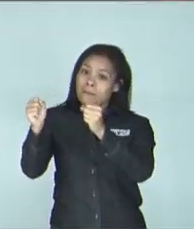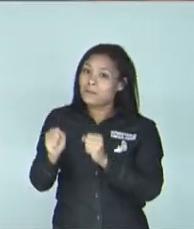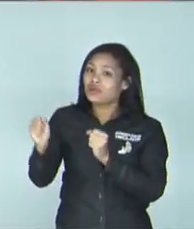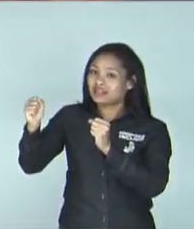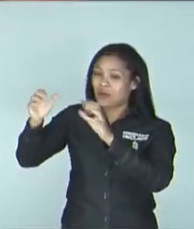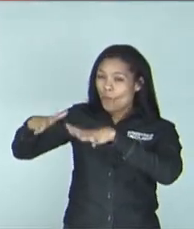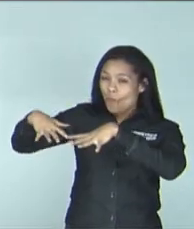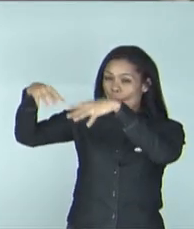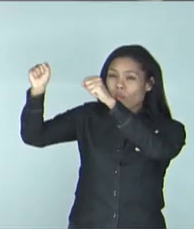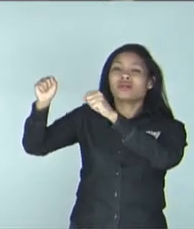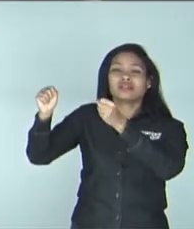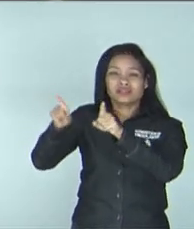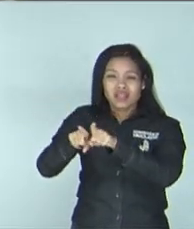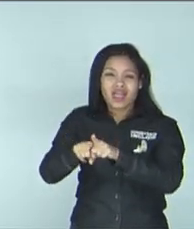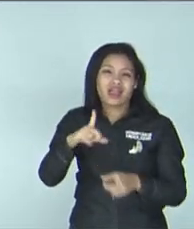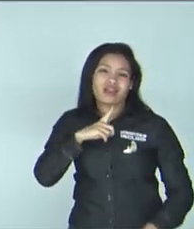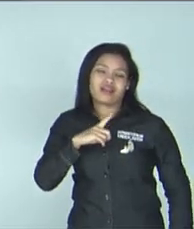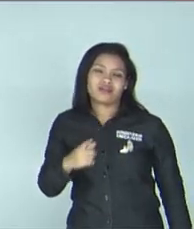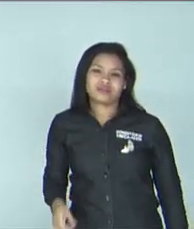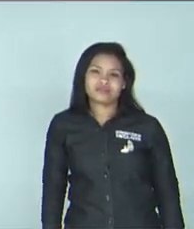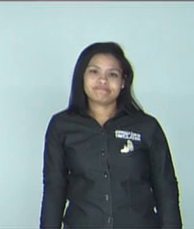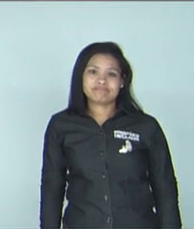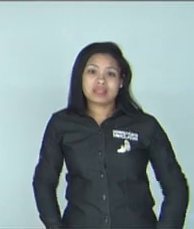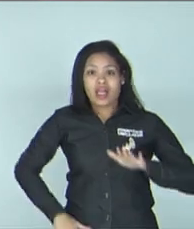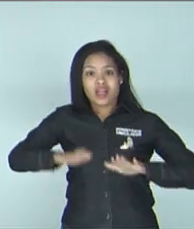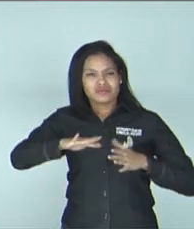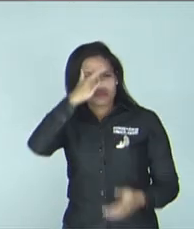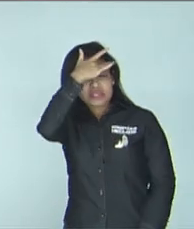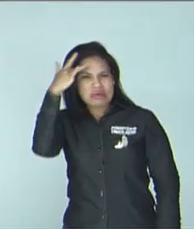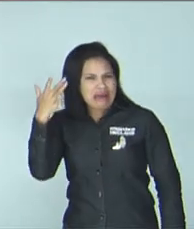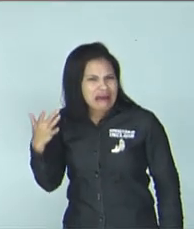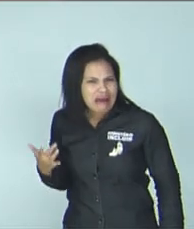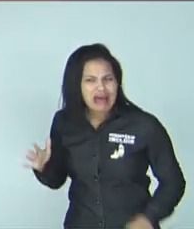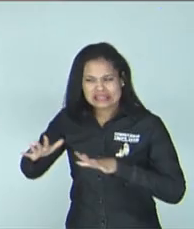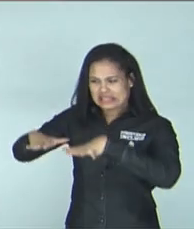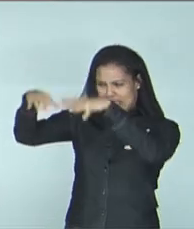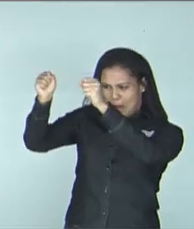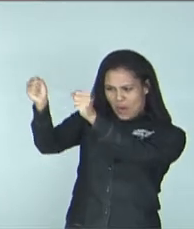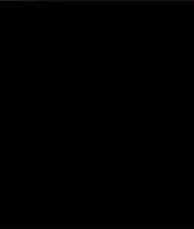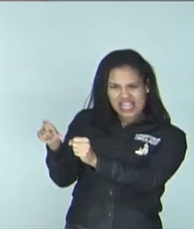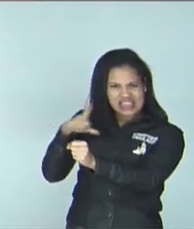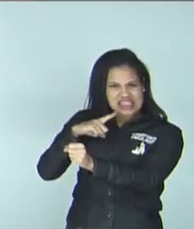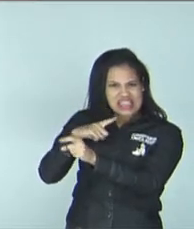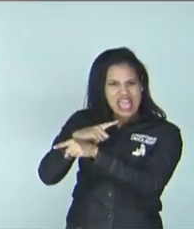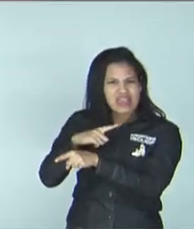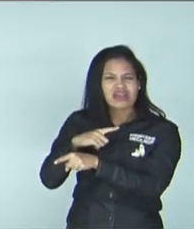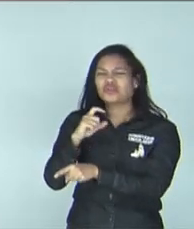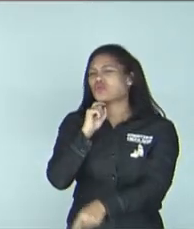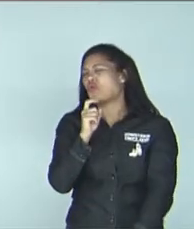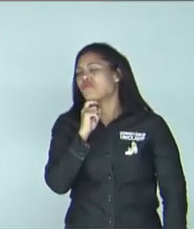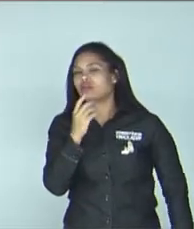muitas pessoas ignoram que iam poder também nas mãos do diabo ele era um anjo poderoso